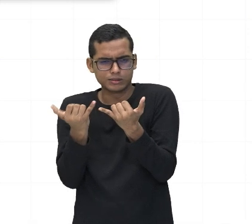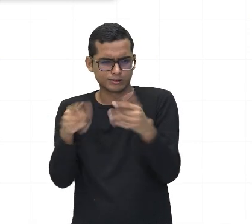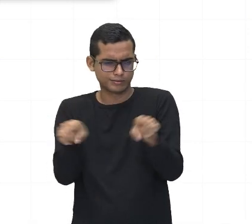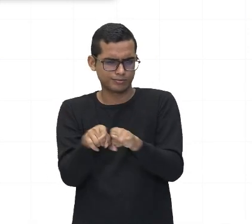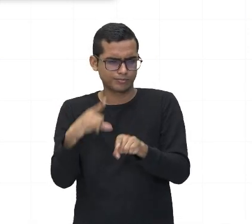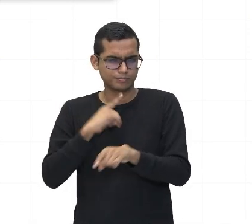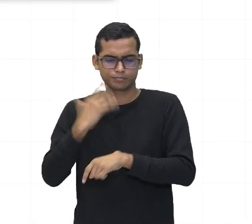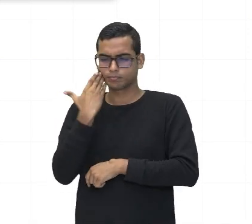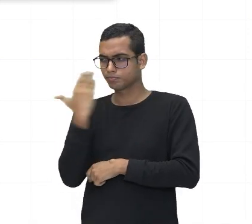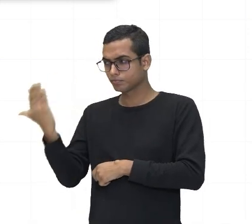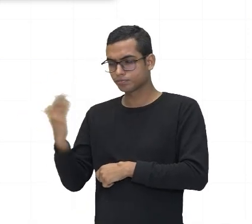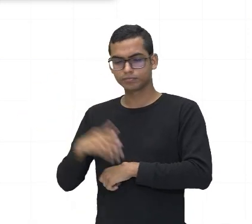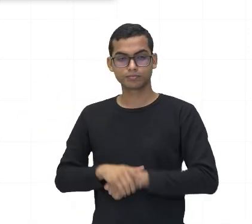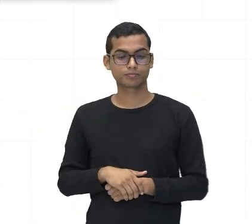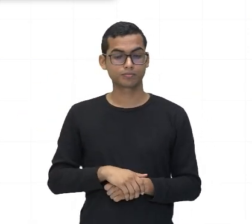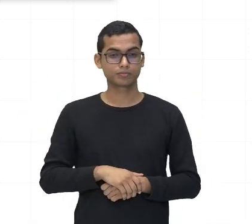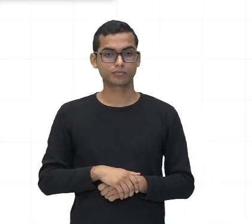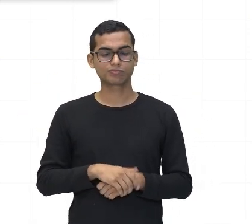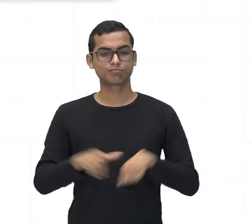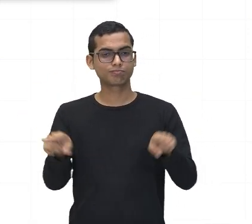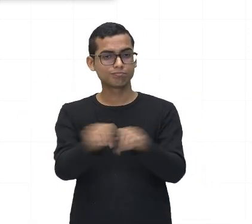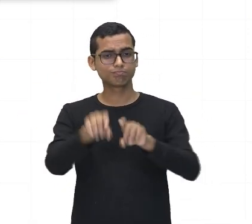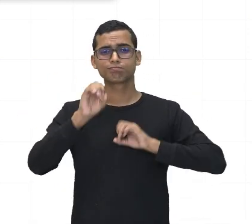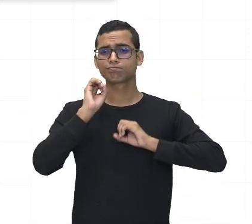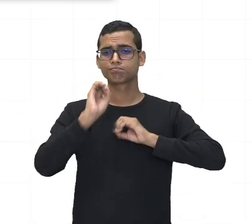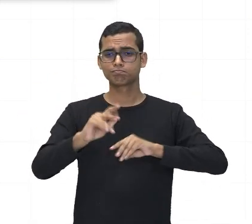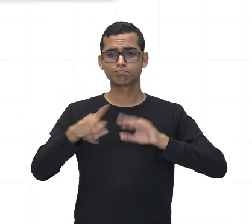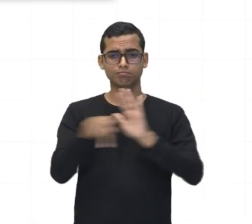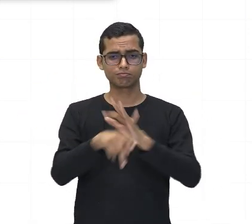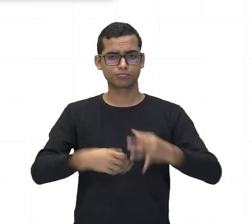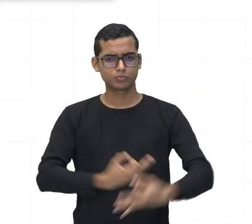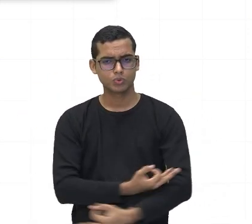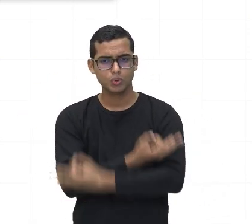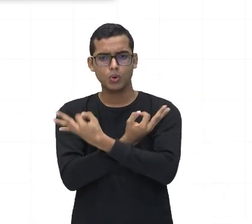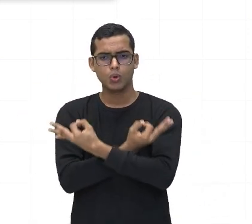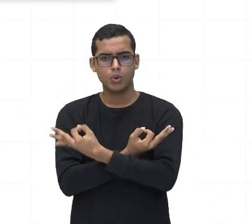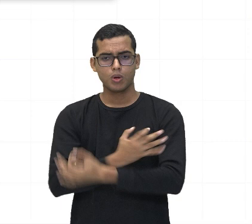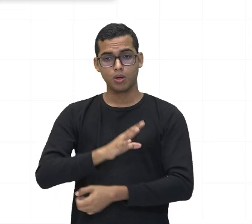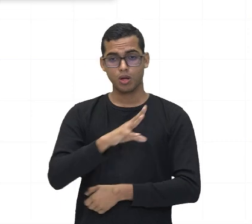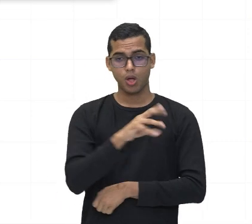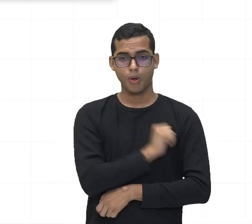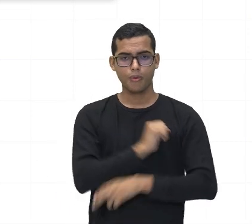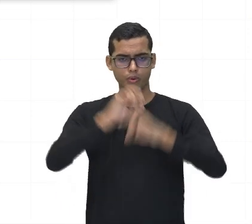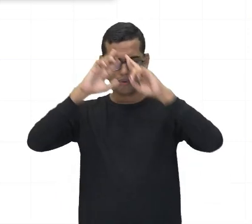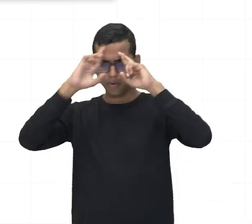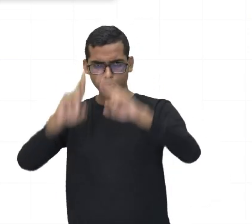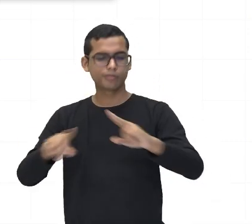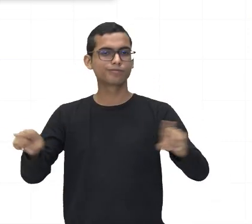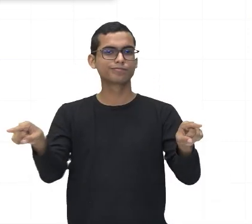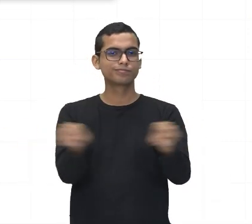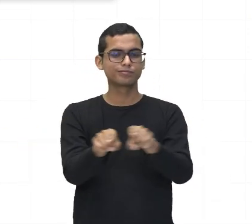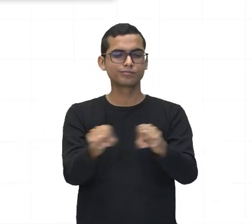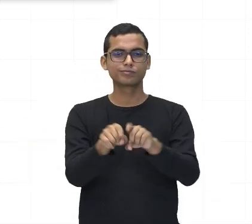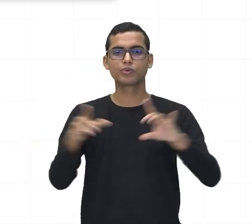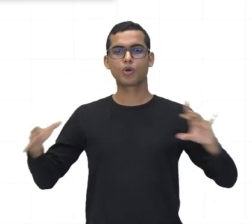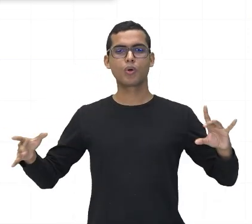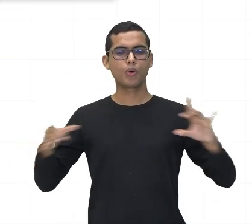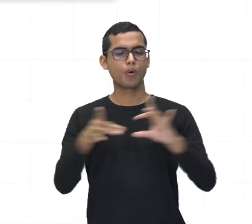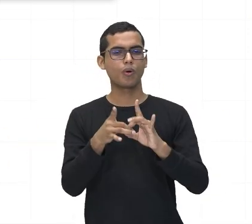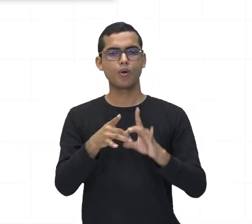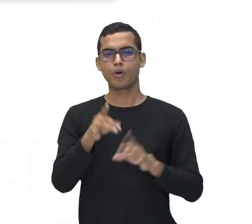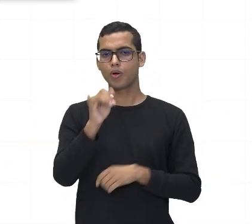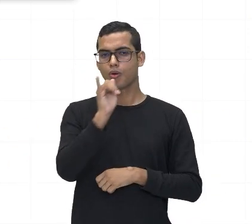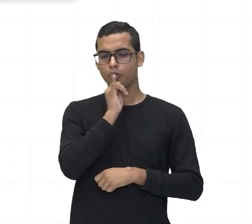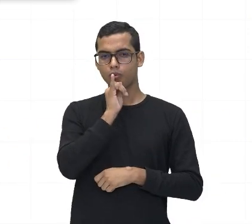vamos ver que esse ensinamento budista sobre amor, sobre respeito, também se conecta, por exemplo,